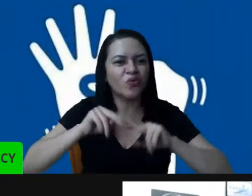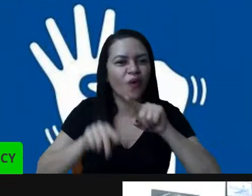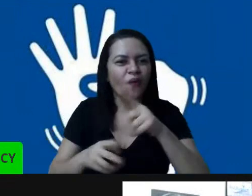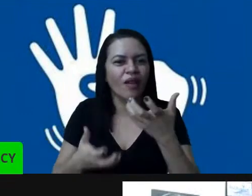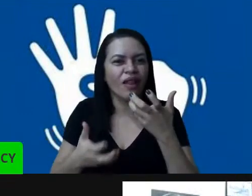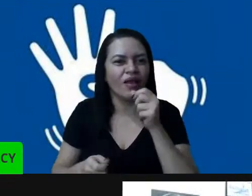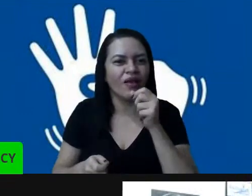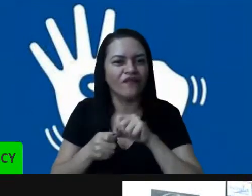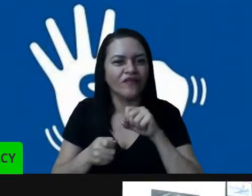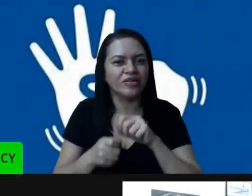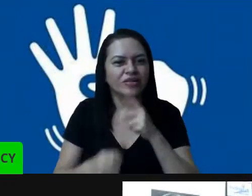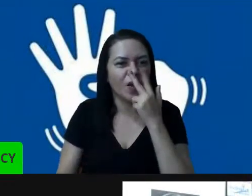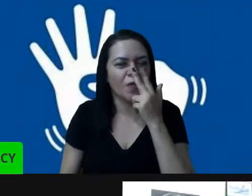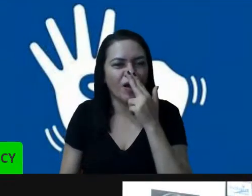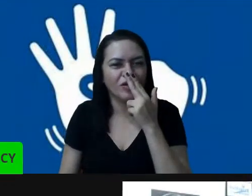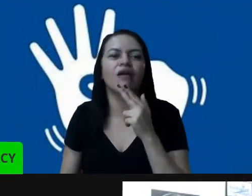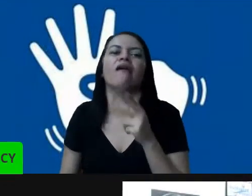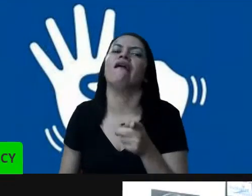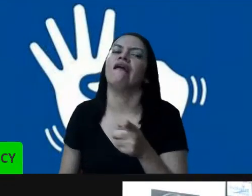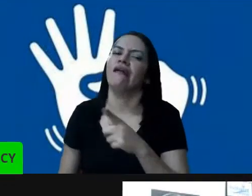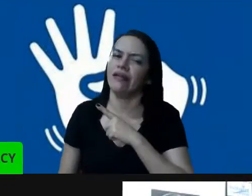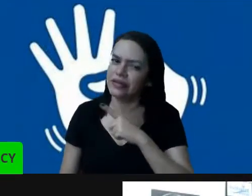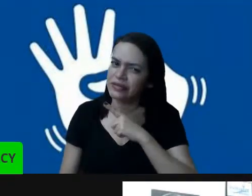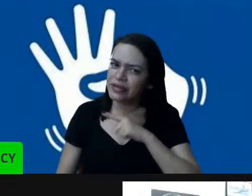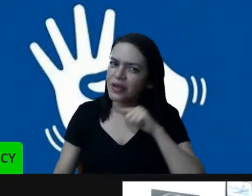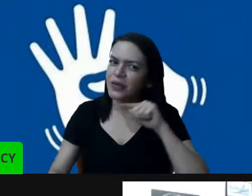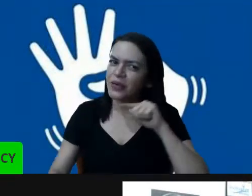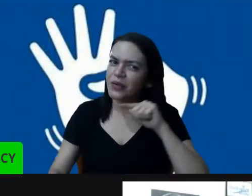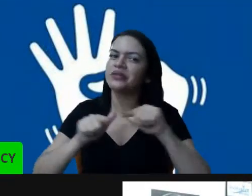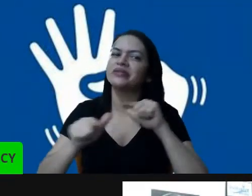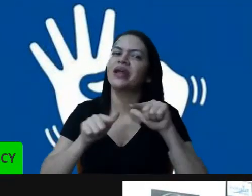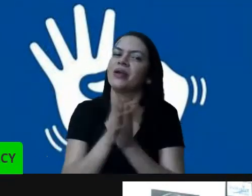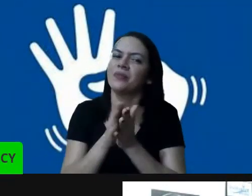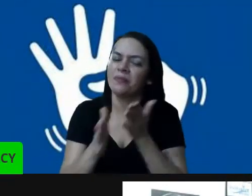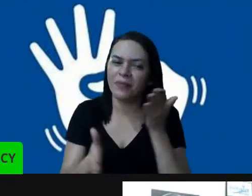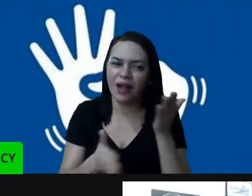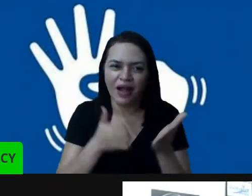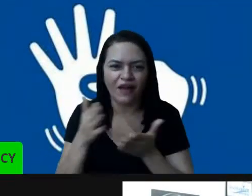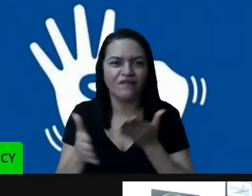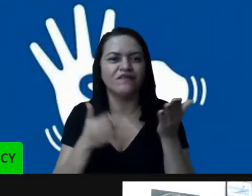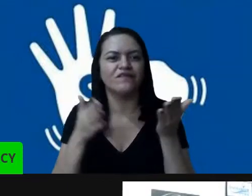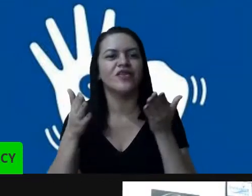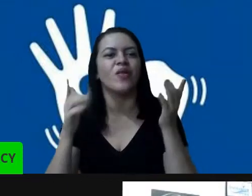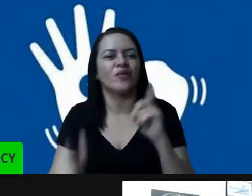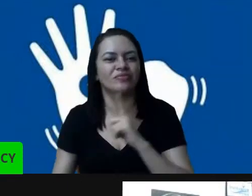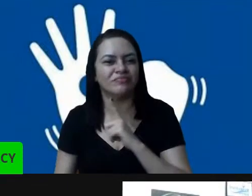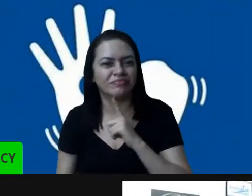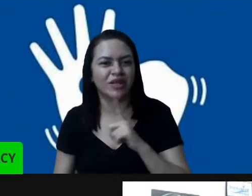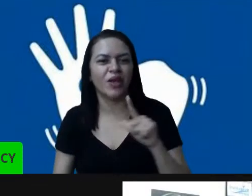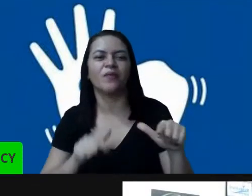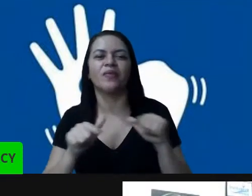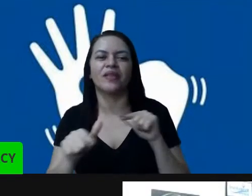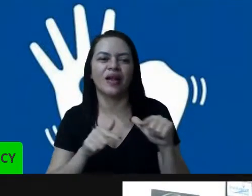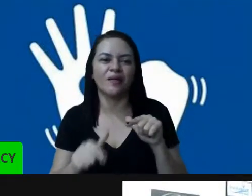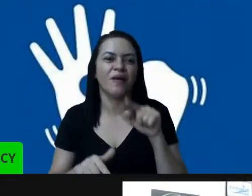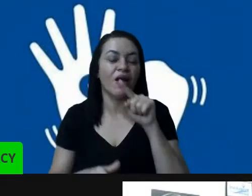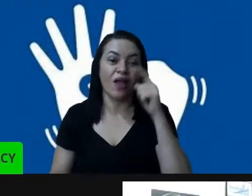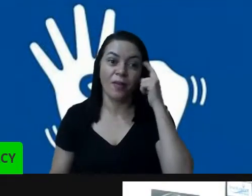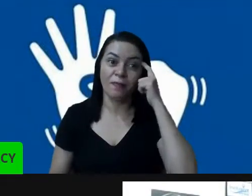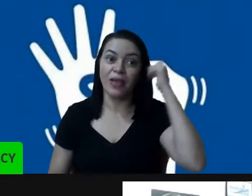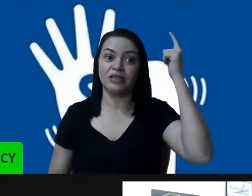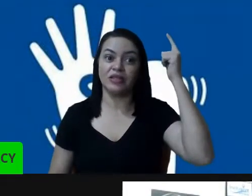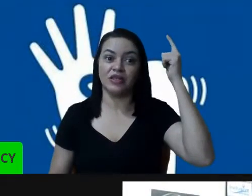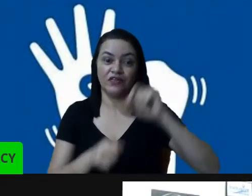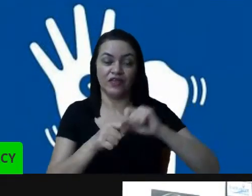tem um trabalho maravilhoso. Então, assim, Ele é ele vai. maravilhoso. A ideia dele é fazer algo criativo e